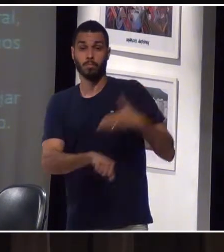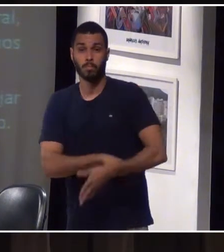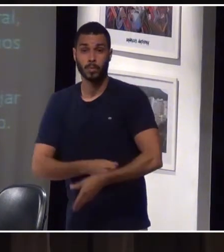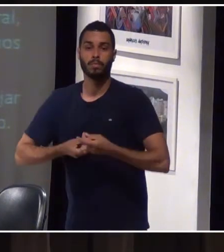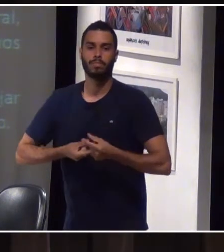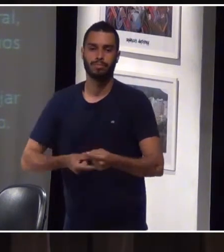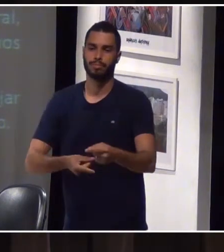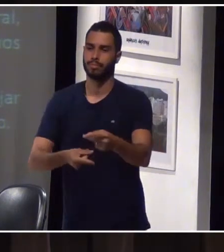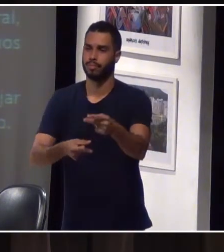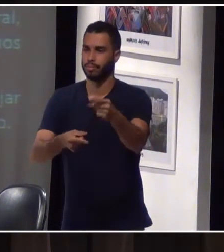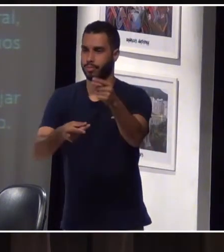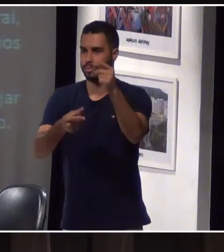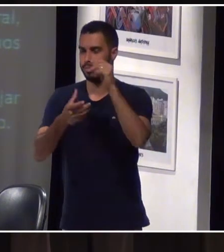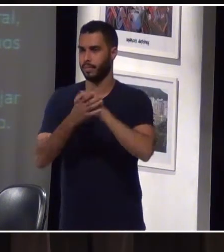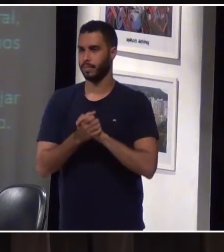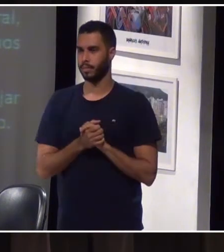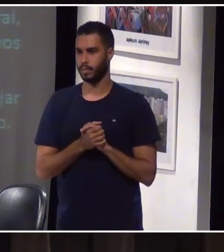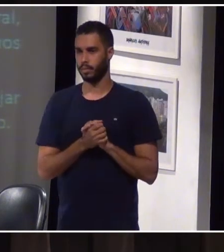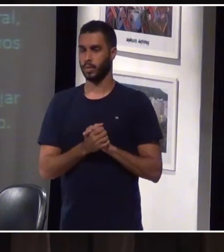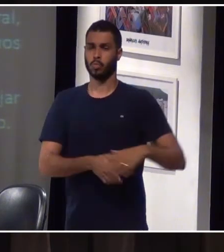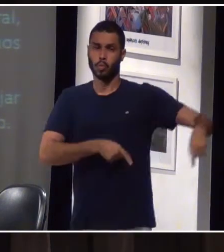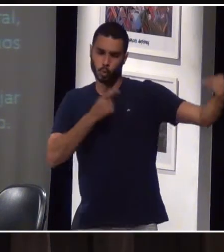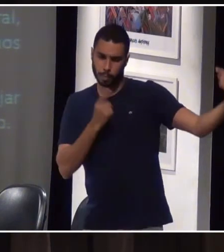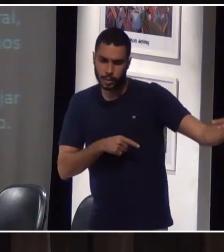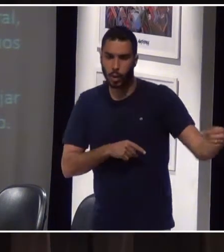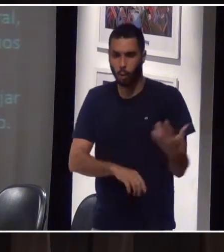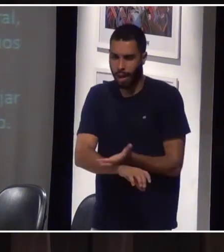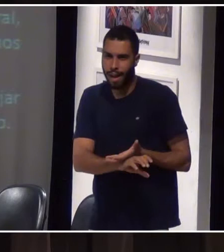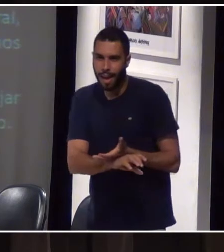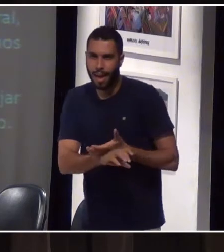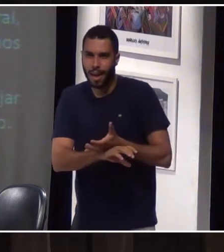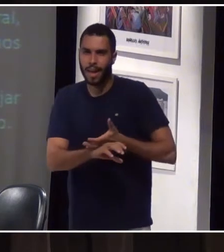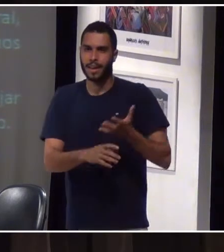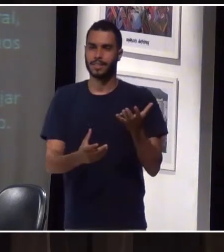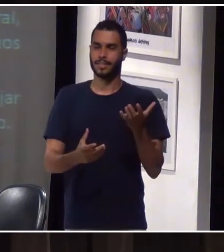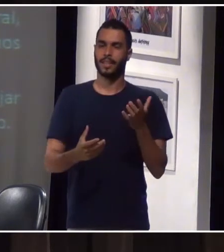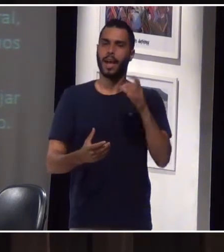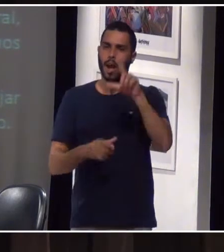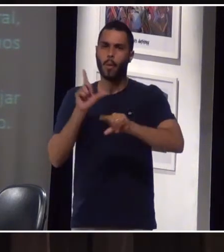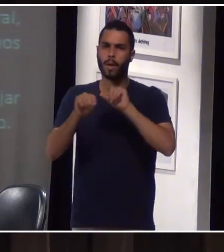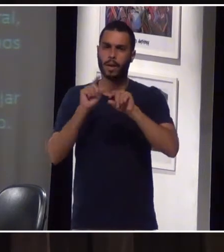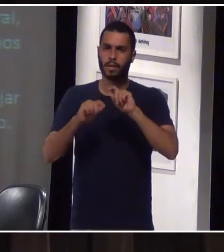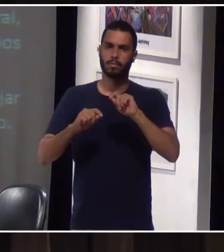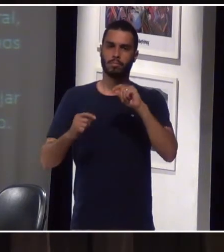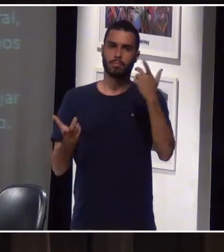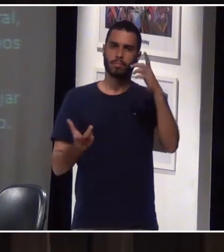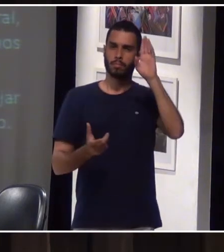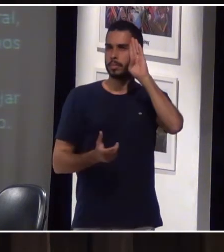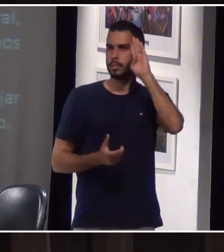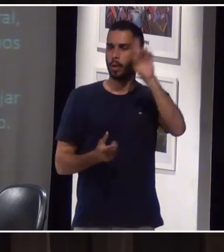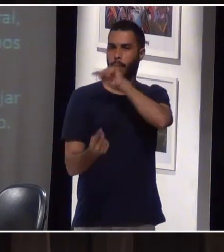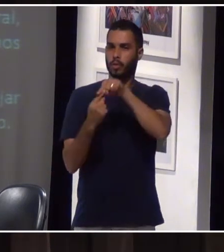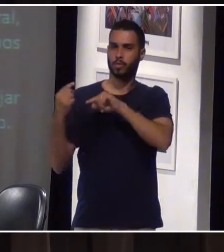acabando. Sedução, competição e concorrência, então, são operadores centrais dessas estratégias de governamento